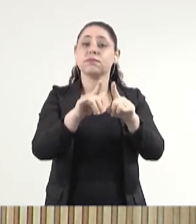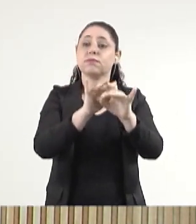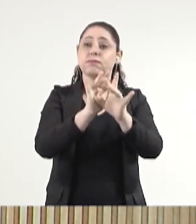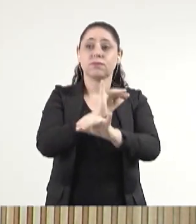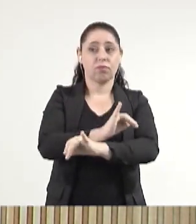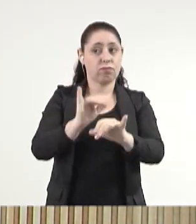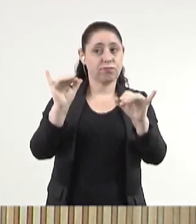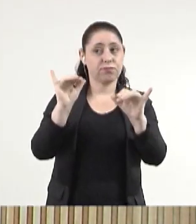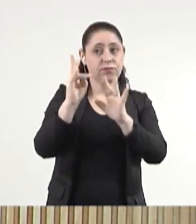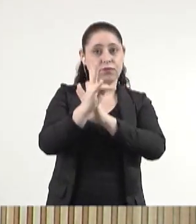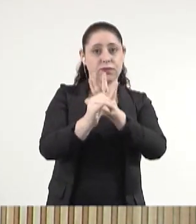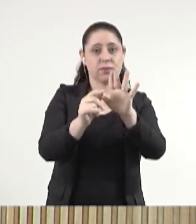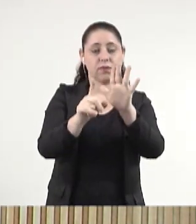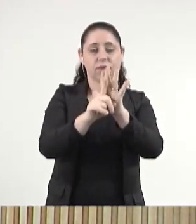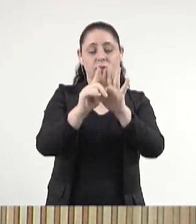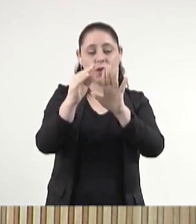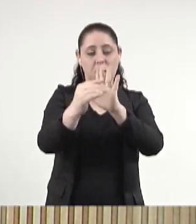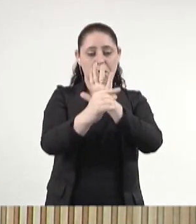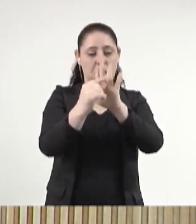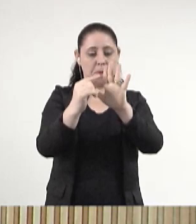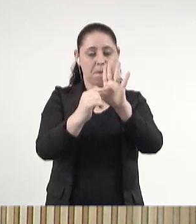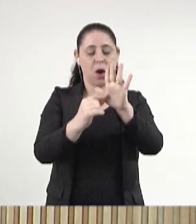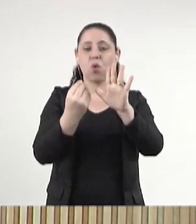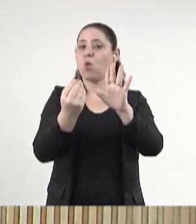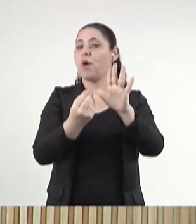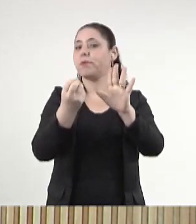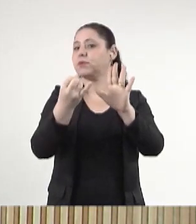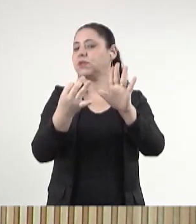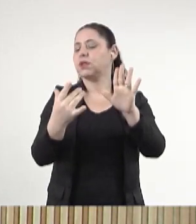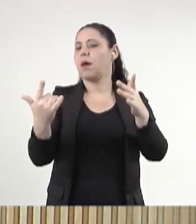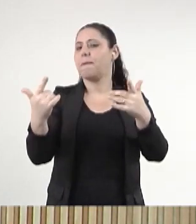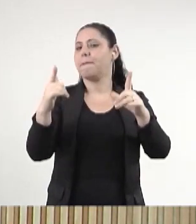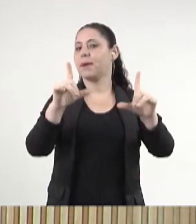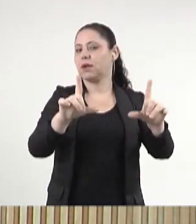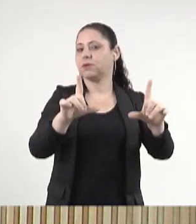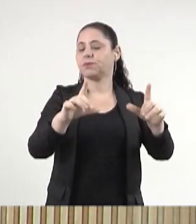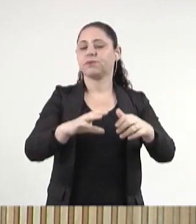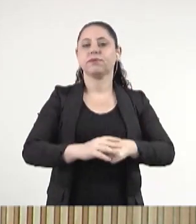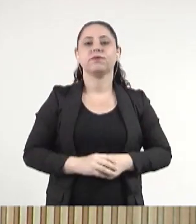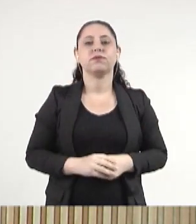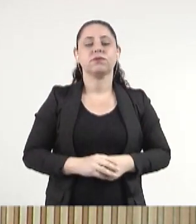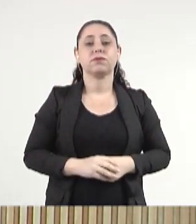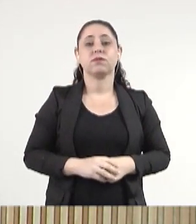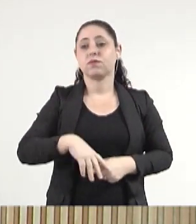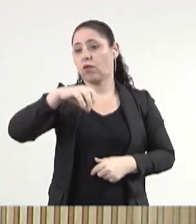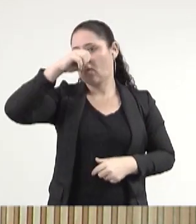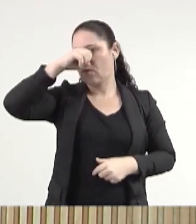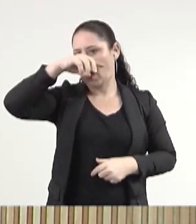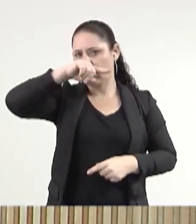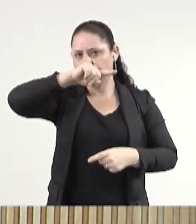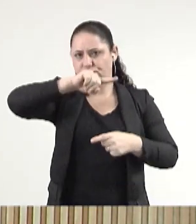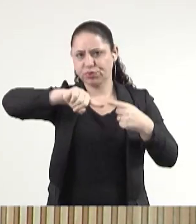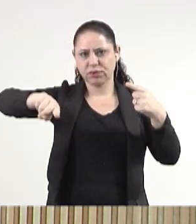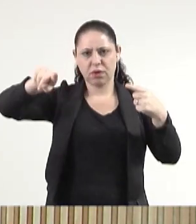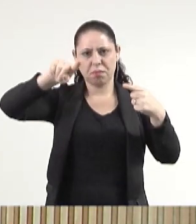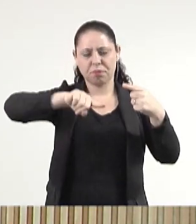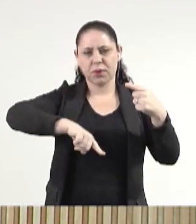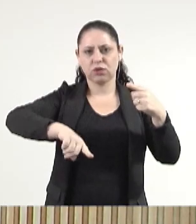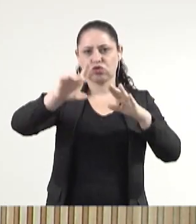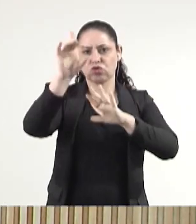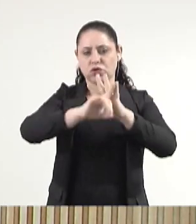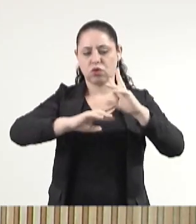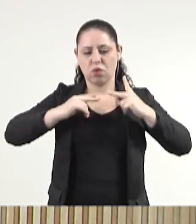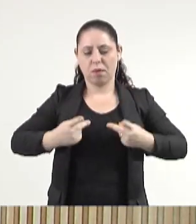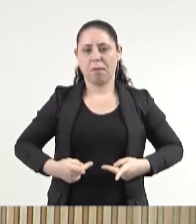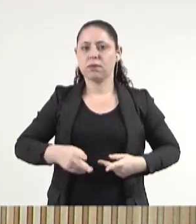aviso, o projeto de lei, ele traz de que maneira ele deve constar nesses locais. Violação de direitos humanos, não se